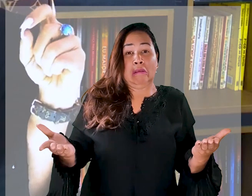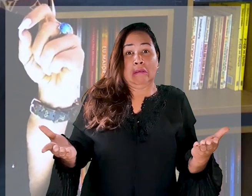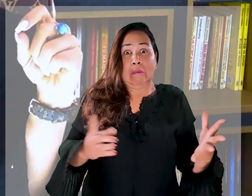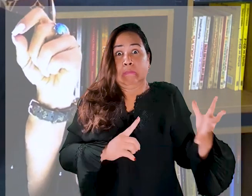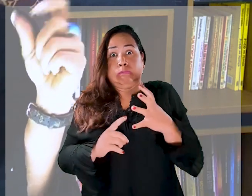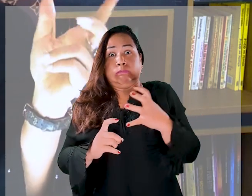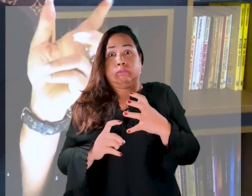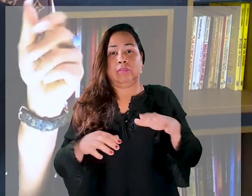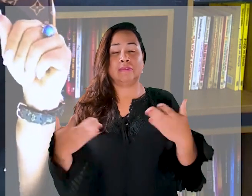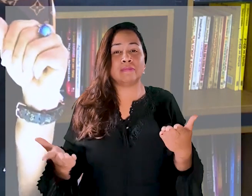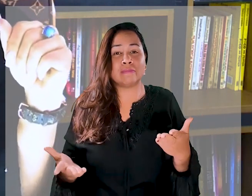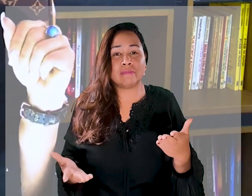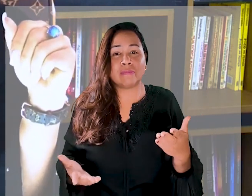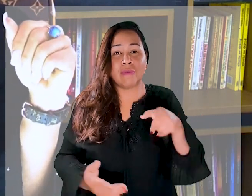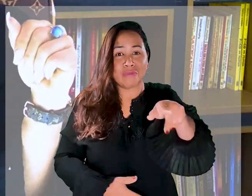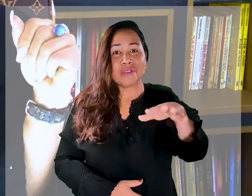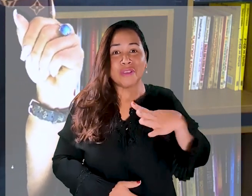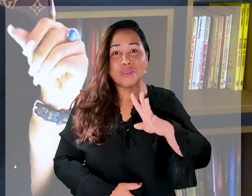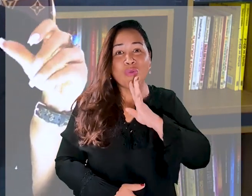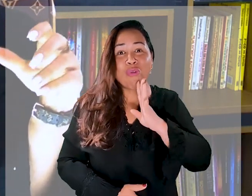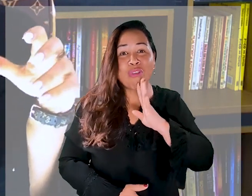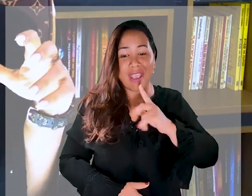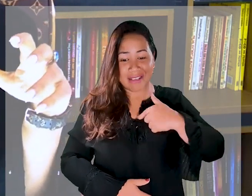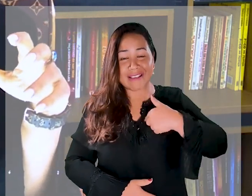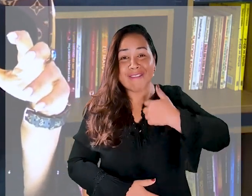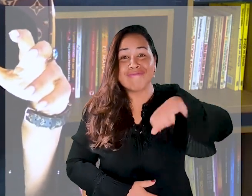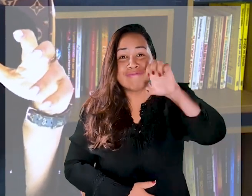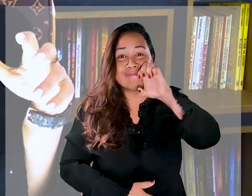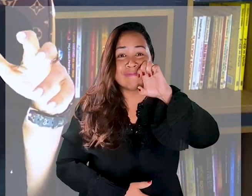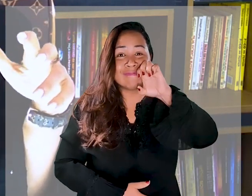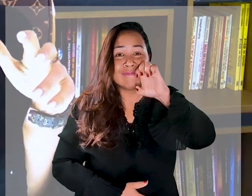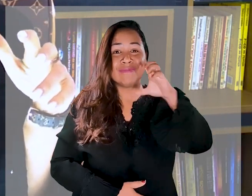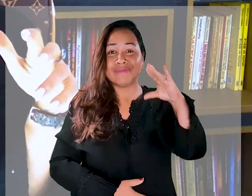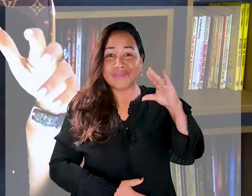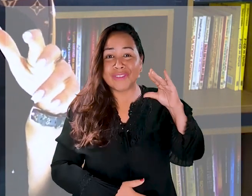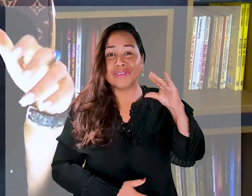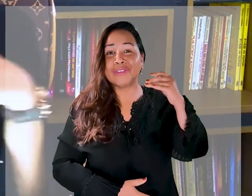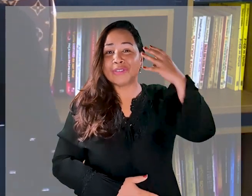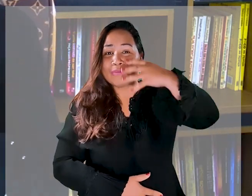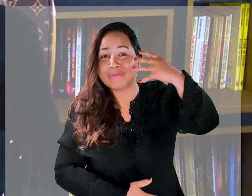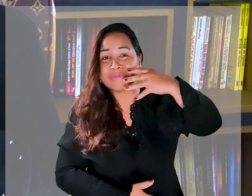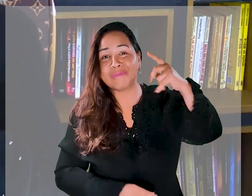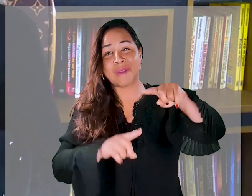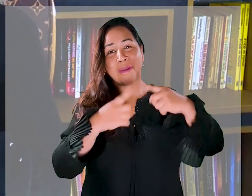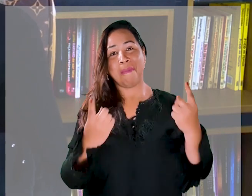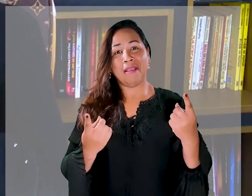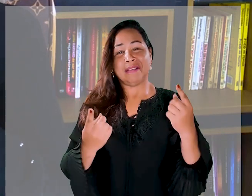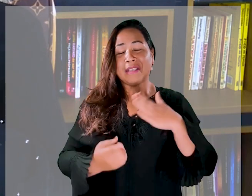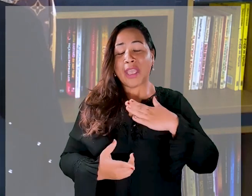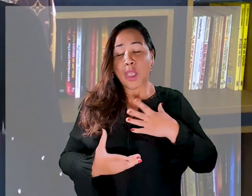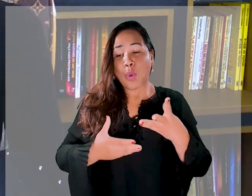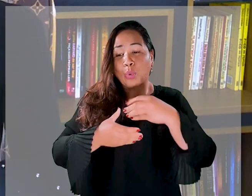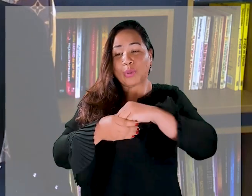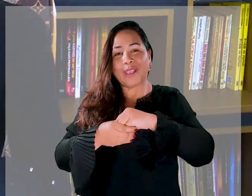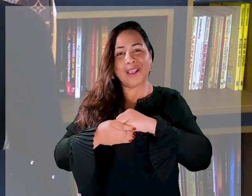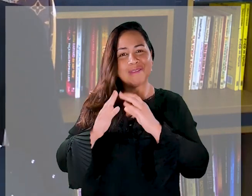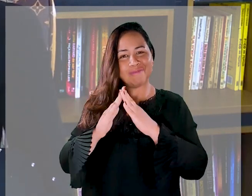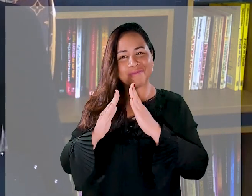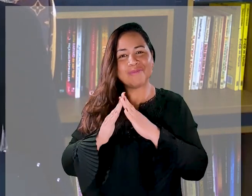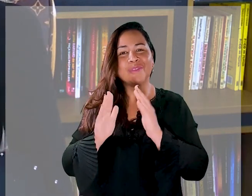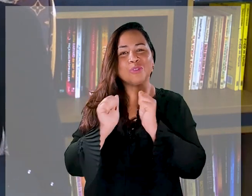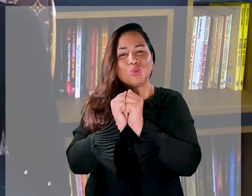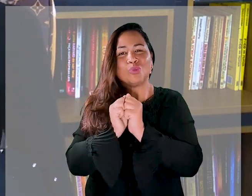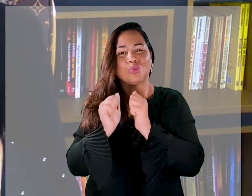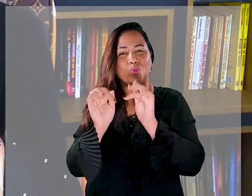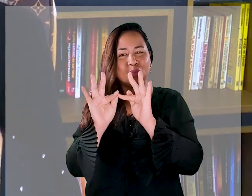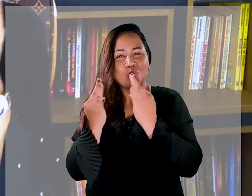Elaine no café da manhã, vocês não conhecem. Então, para algumas pessoas foi a coisa mais surreal e incrível do mundo. E para mim também foi, porque eu também estava ali